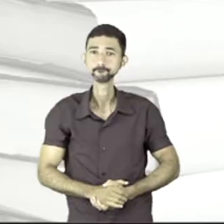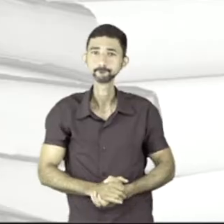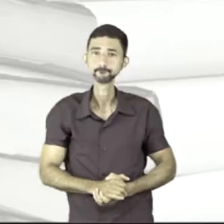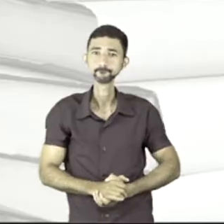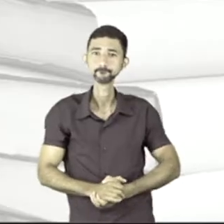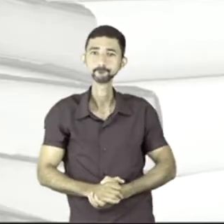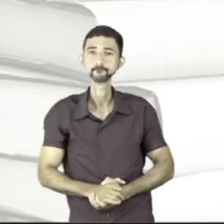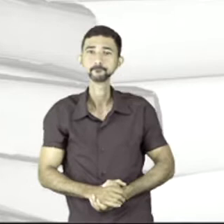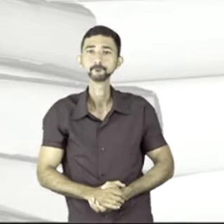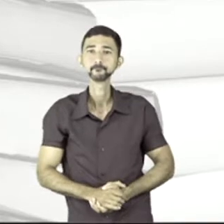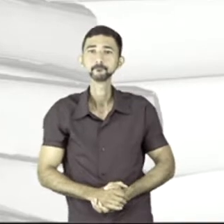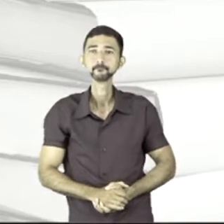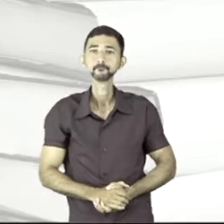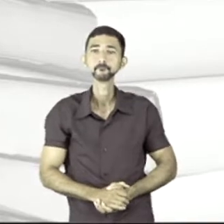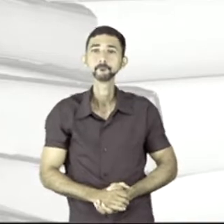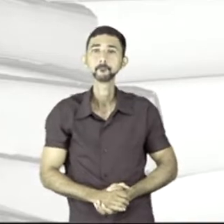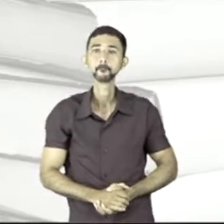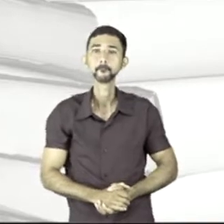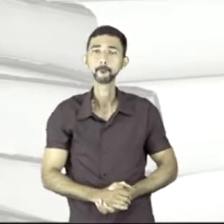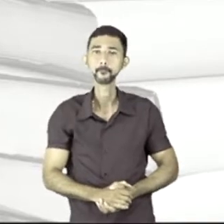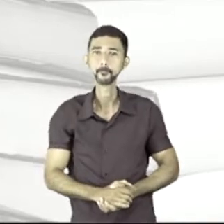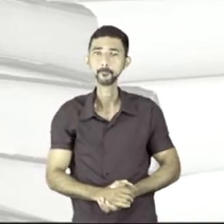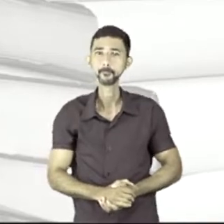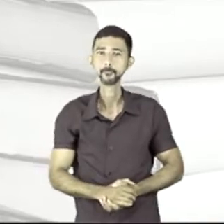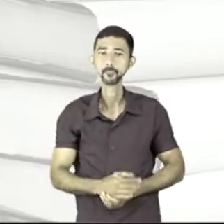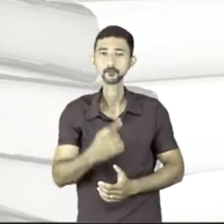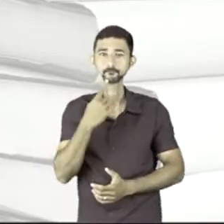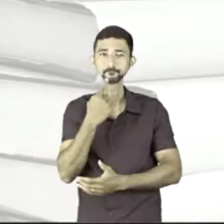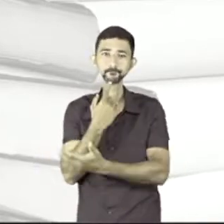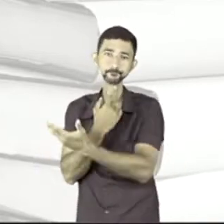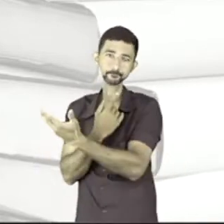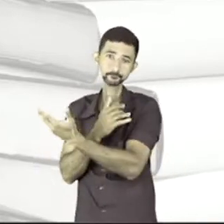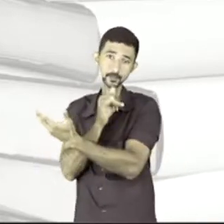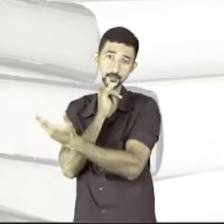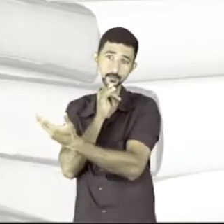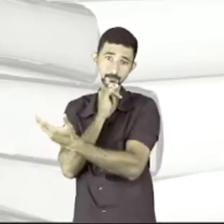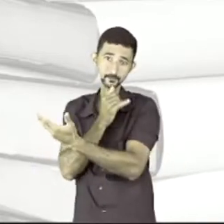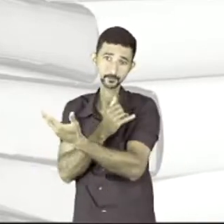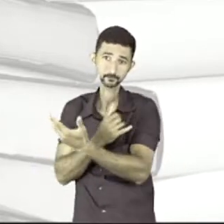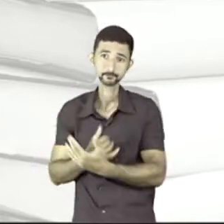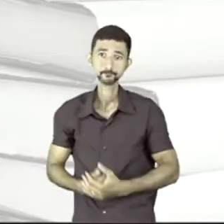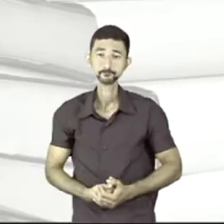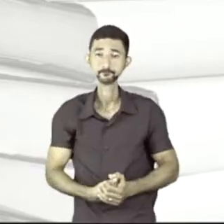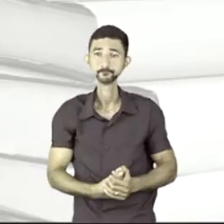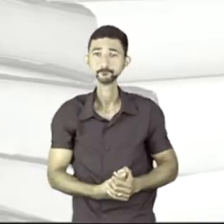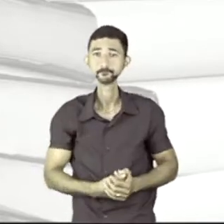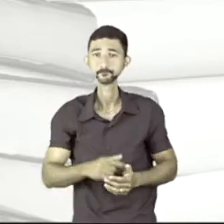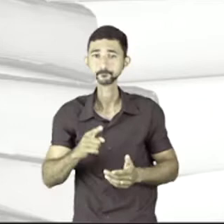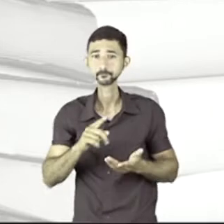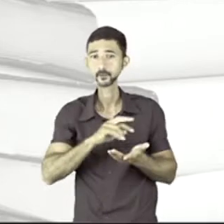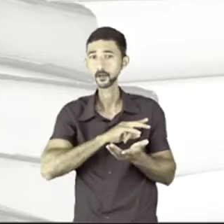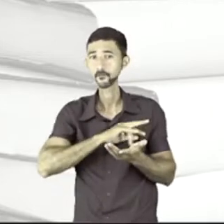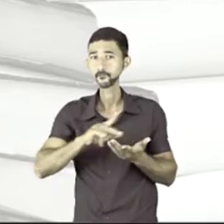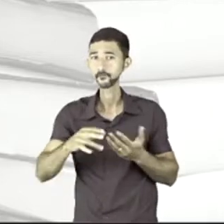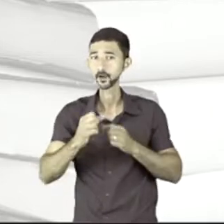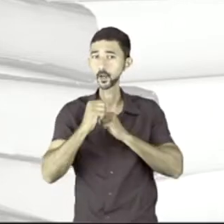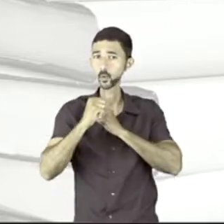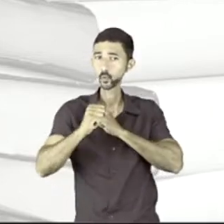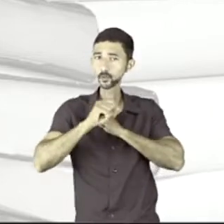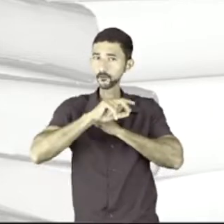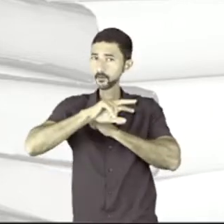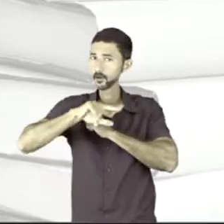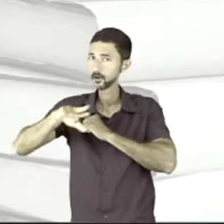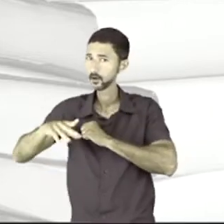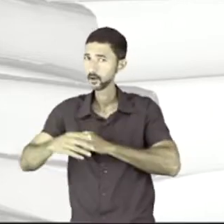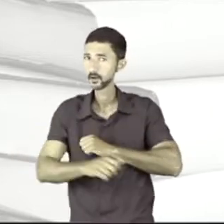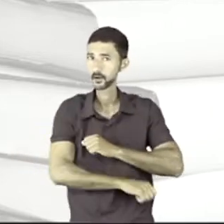a esgrima. Então você está vendo aí de novo aí os exemplos. Vale ressaltar que existem muitas outras